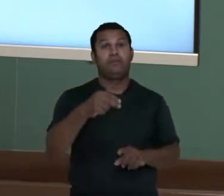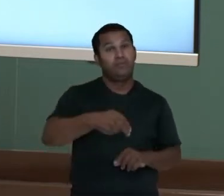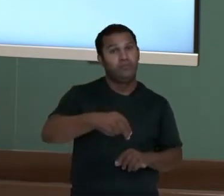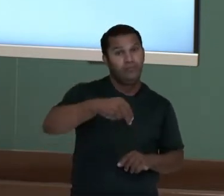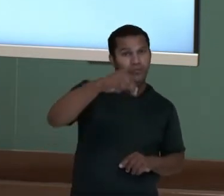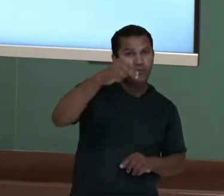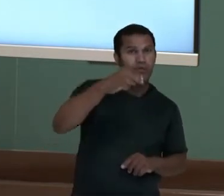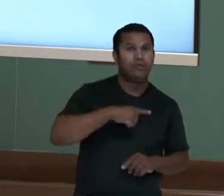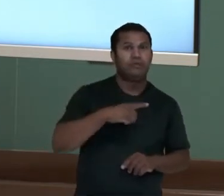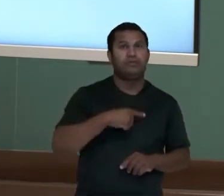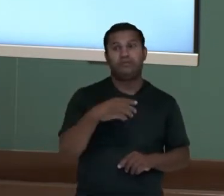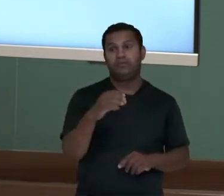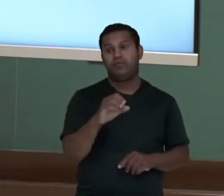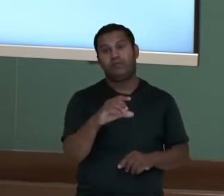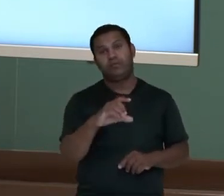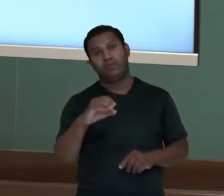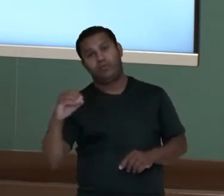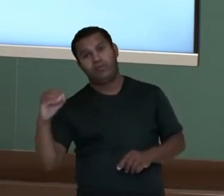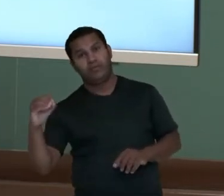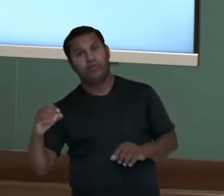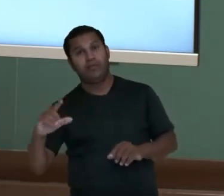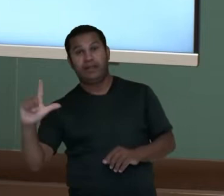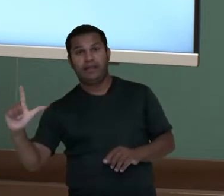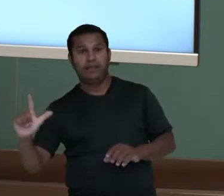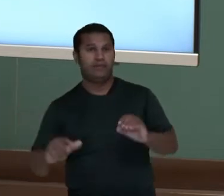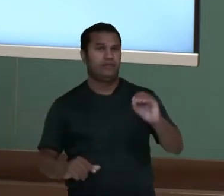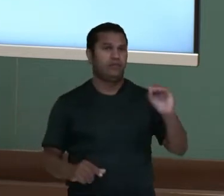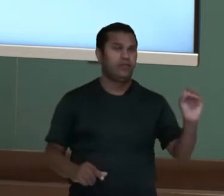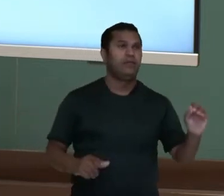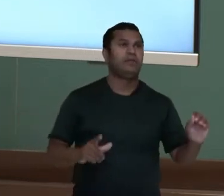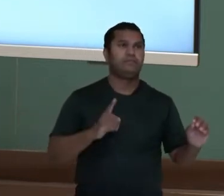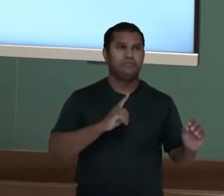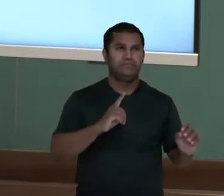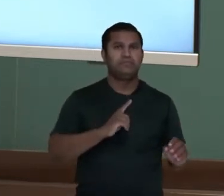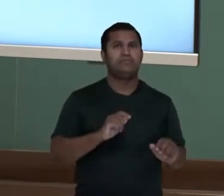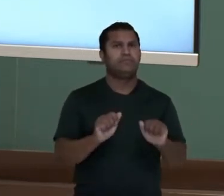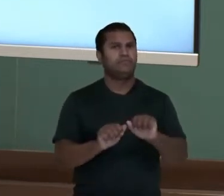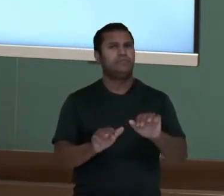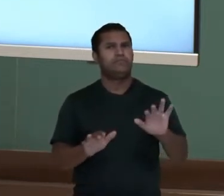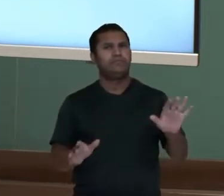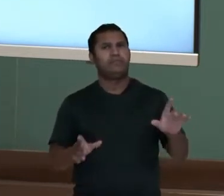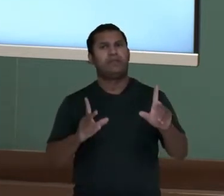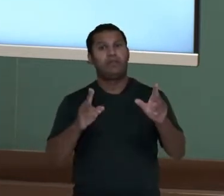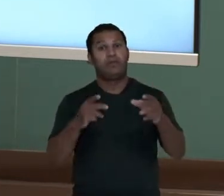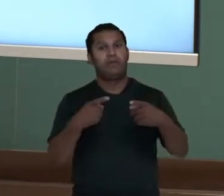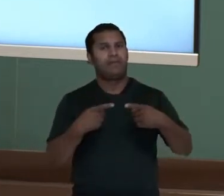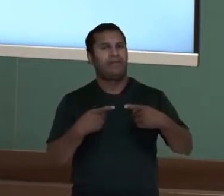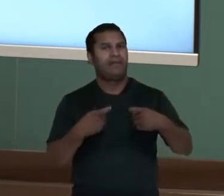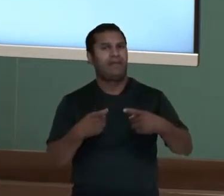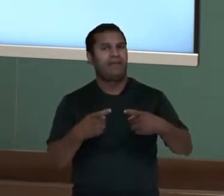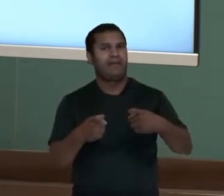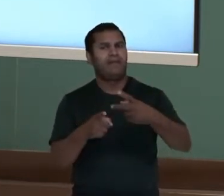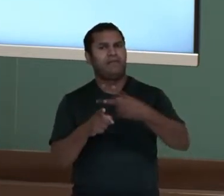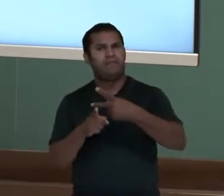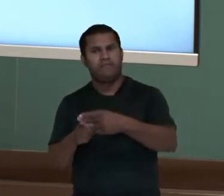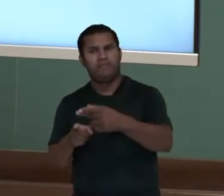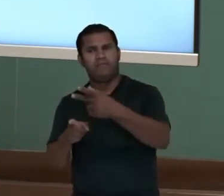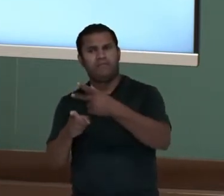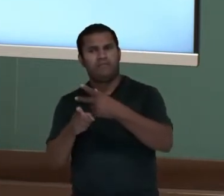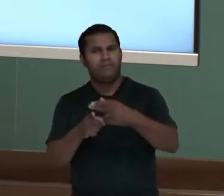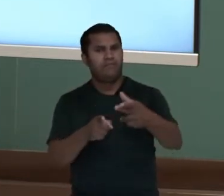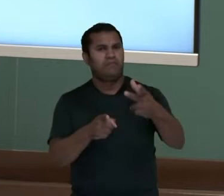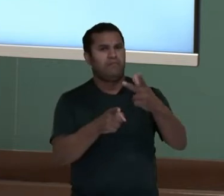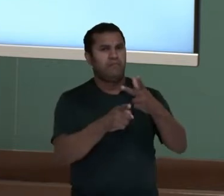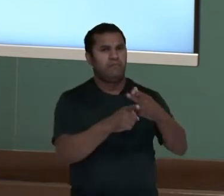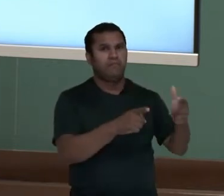Essa expansão guerreira, né? Então, o Império Asteca vai se constituir como uma sociedade guerreira,